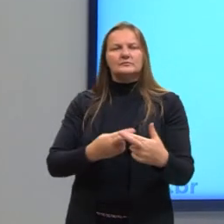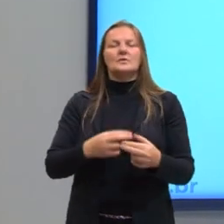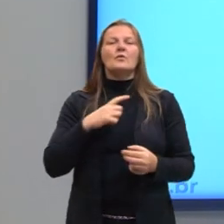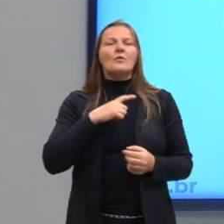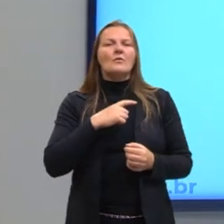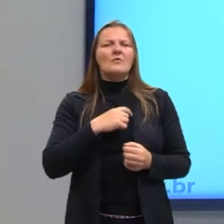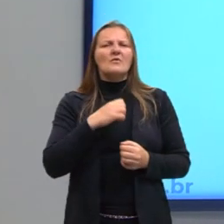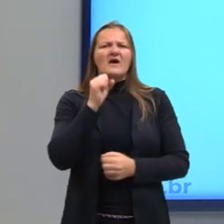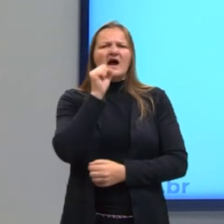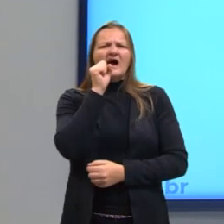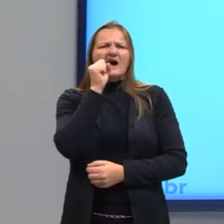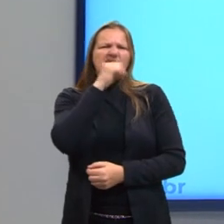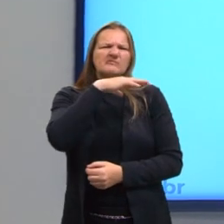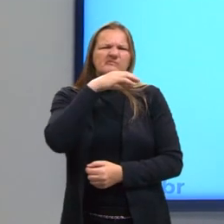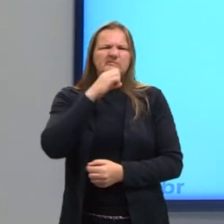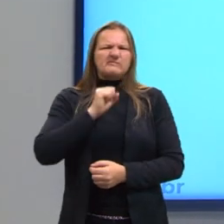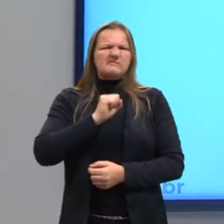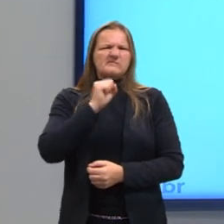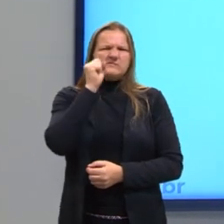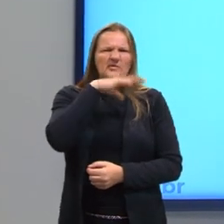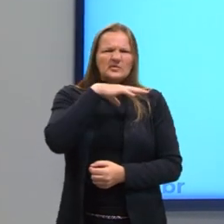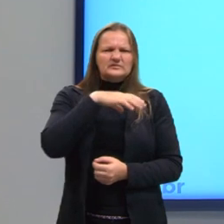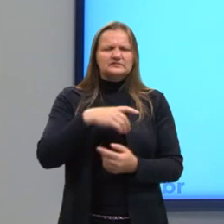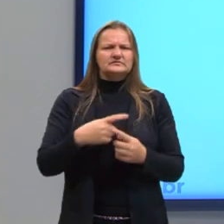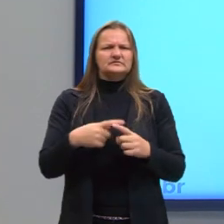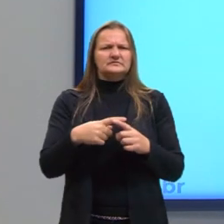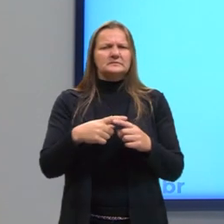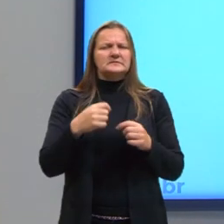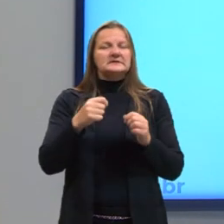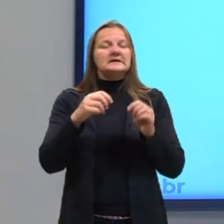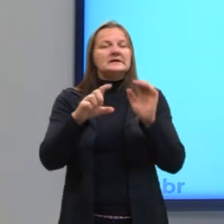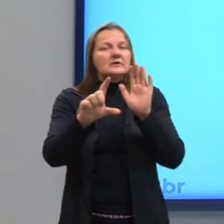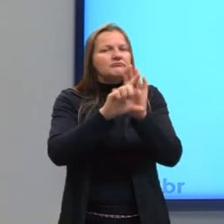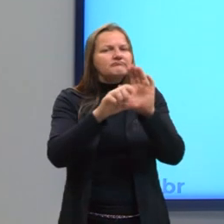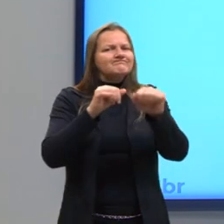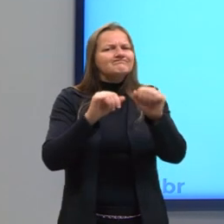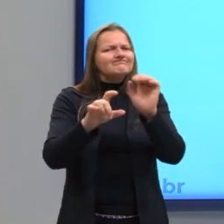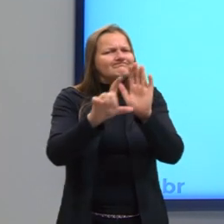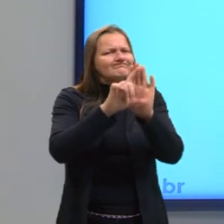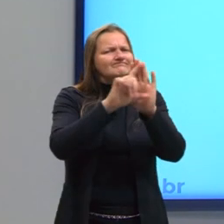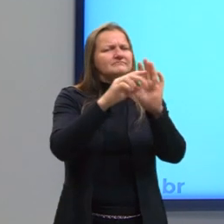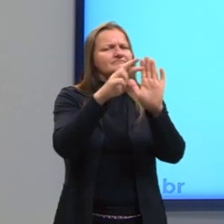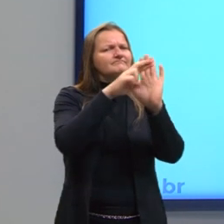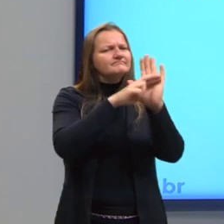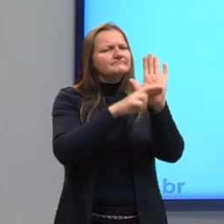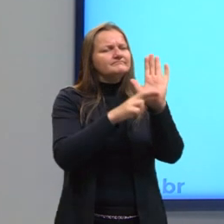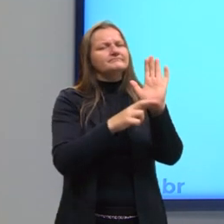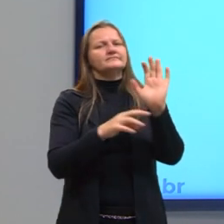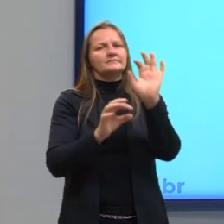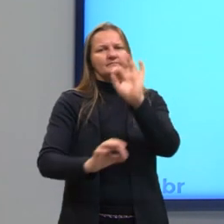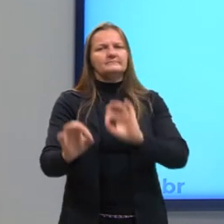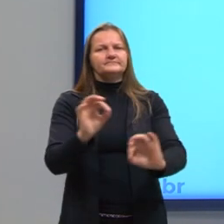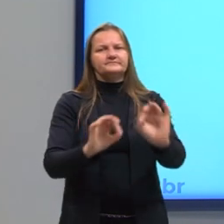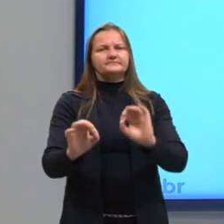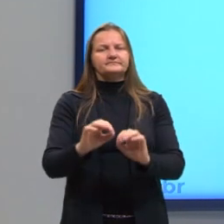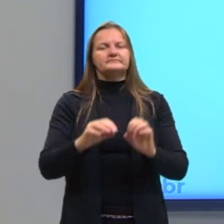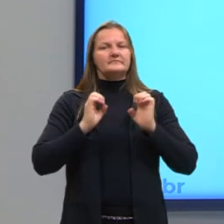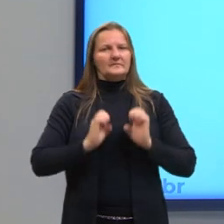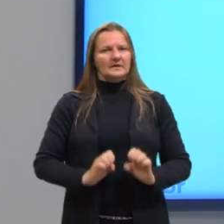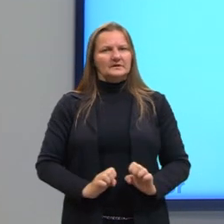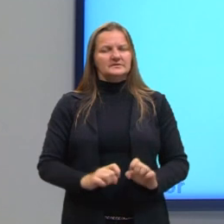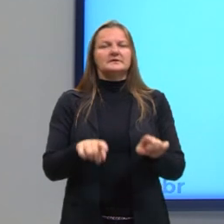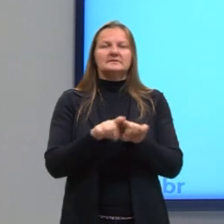abusos e desmandos tão também não é sim o estado vai manter essa ordem o estado São atrás parecia Essa ordem a ética